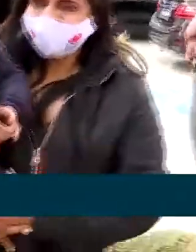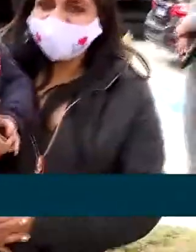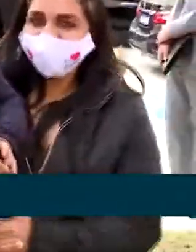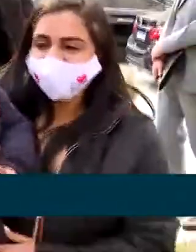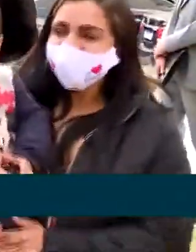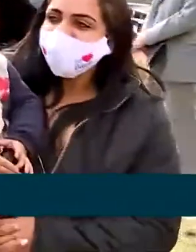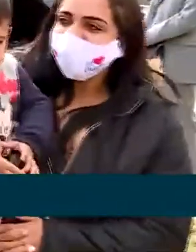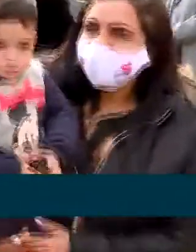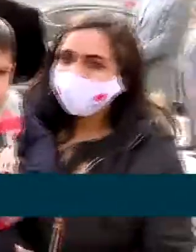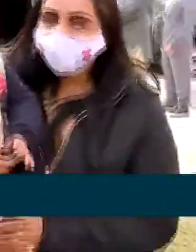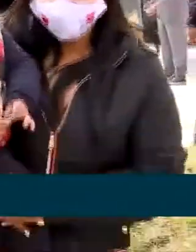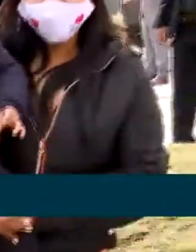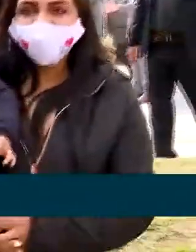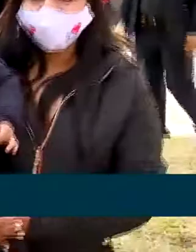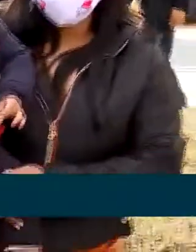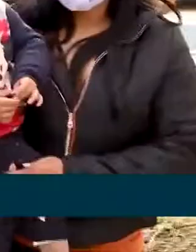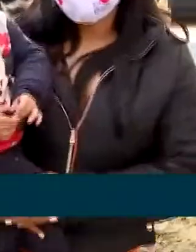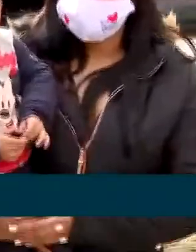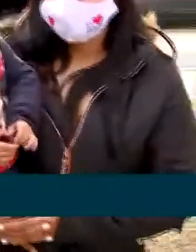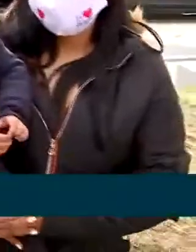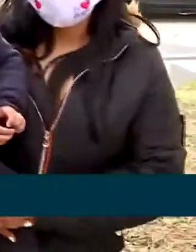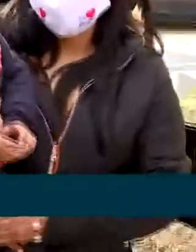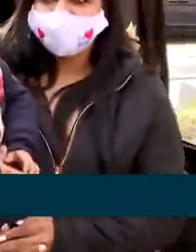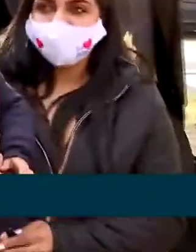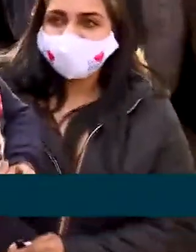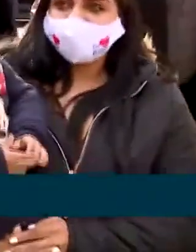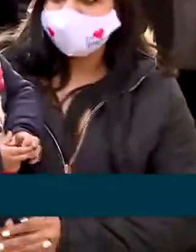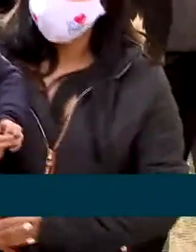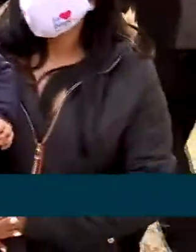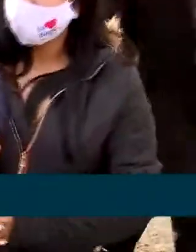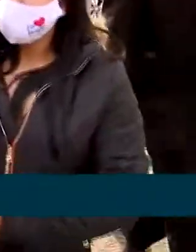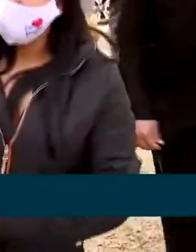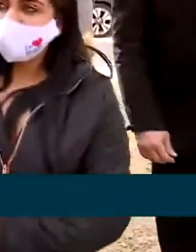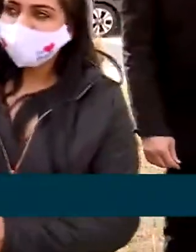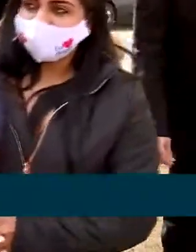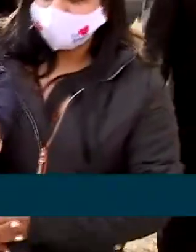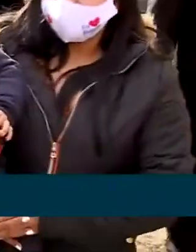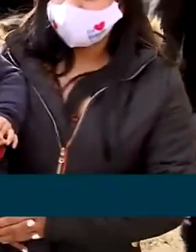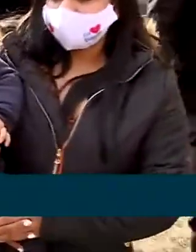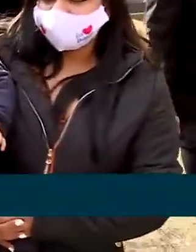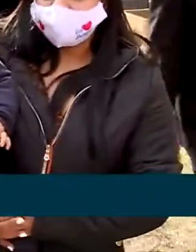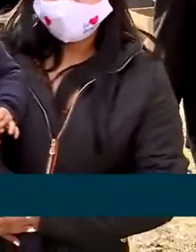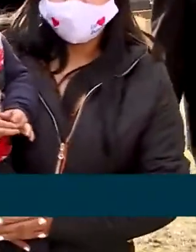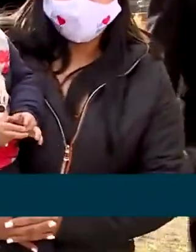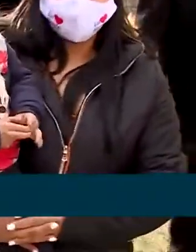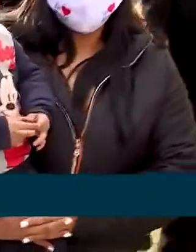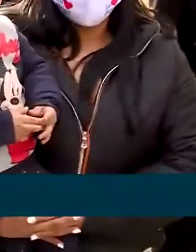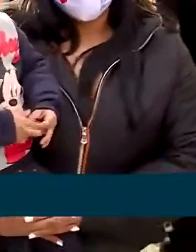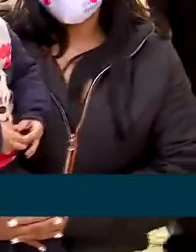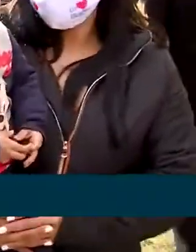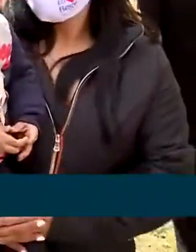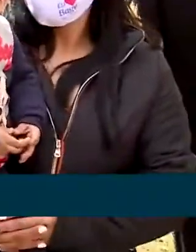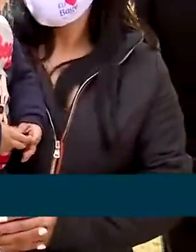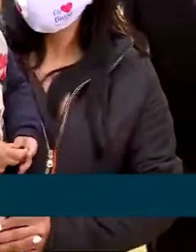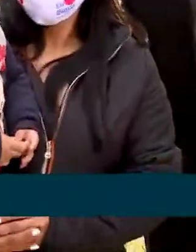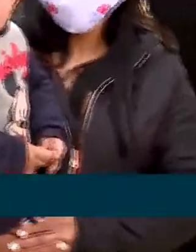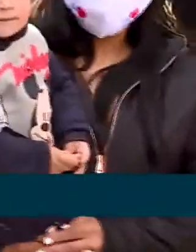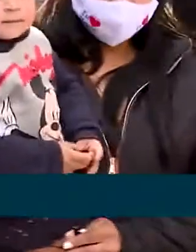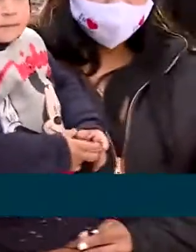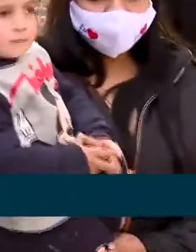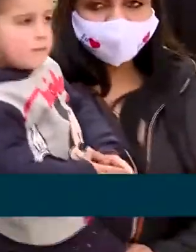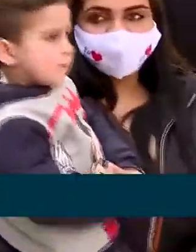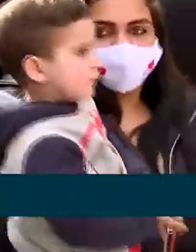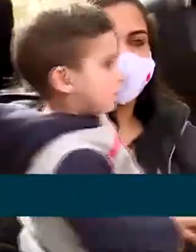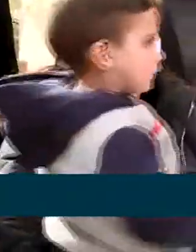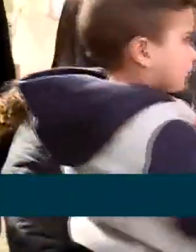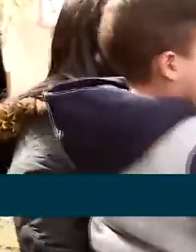Presidente chegando então aí para a inauguração desses conjuntos habitacionais e cumprimentando então os futuros moradores.